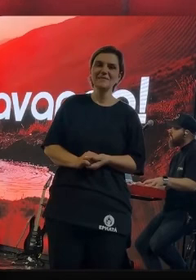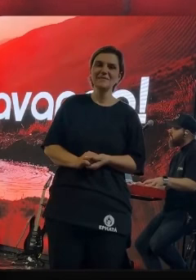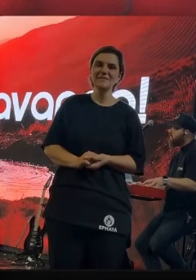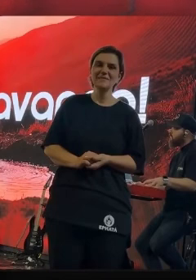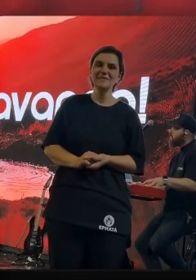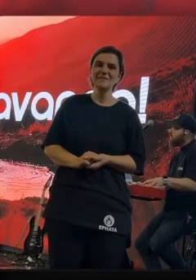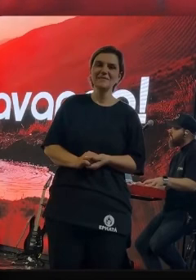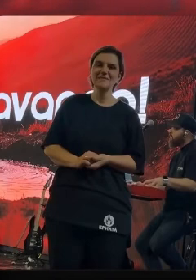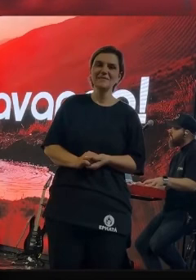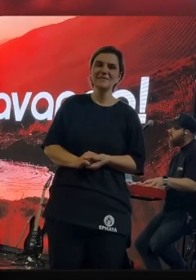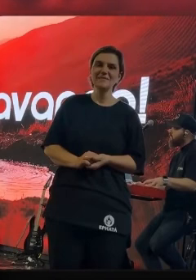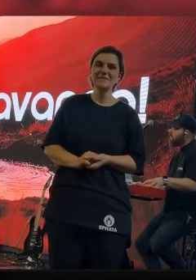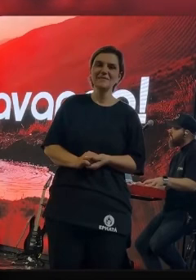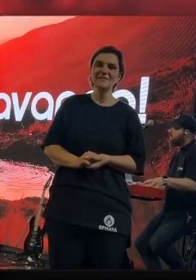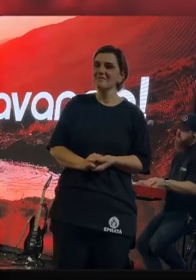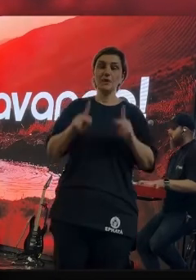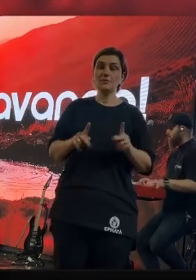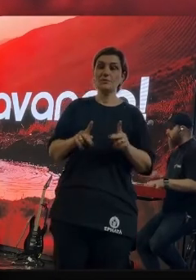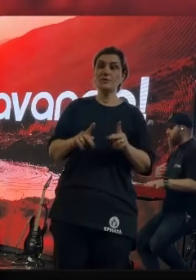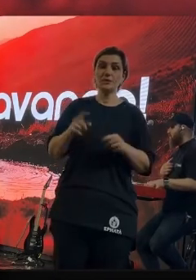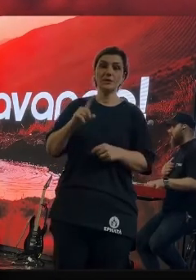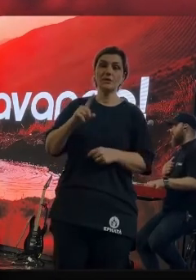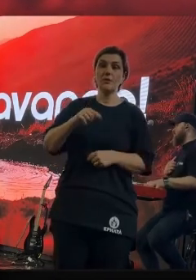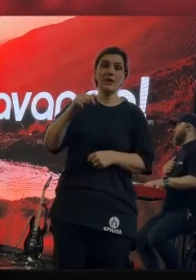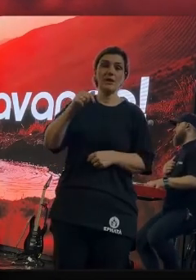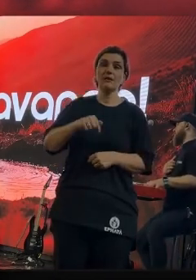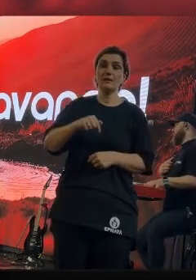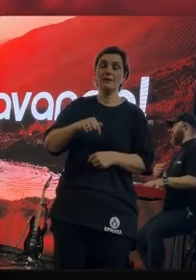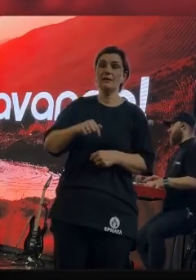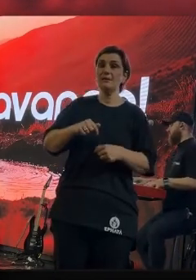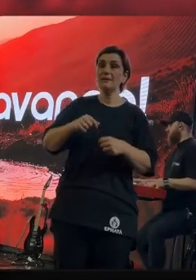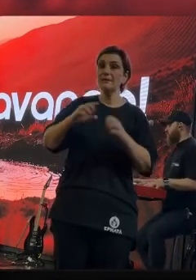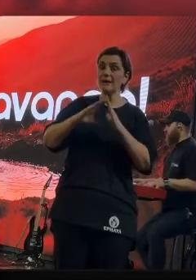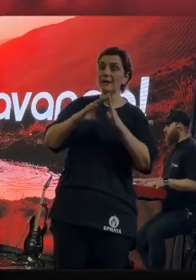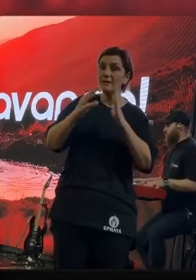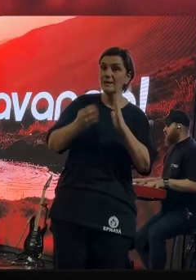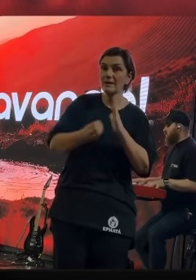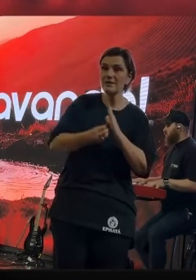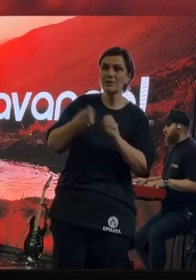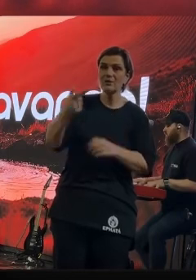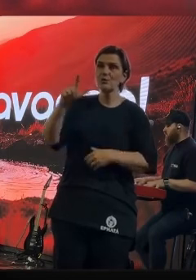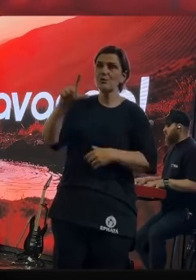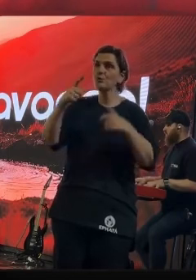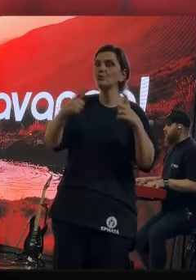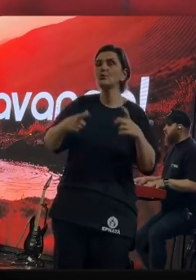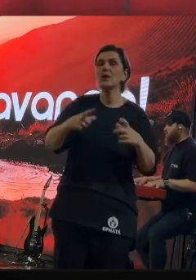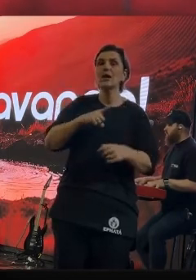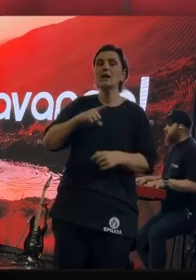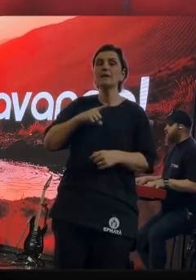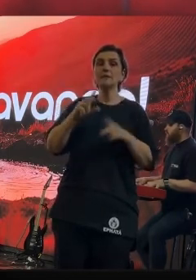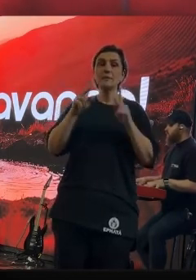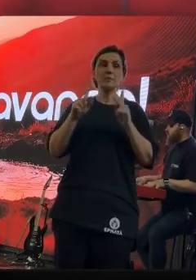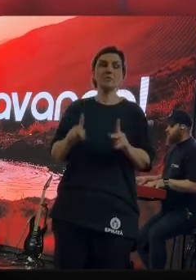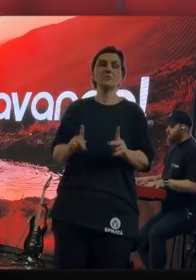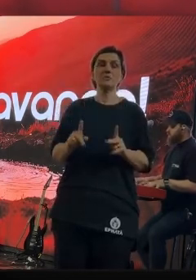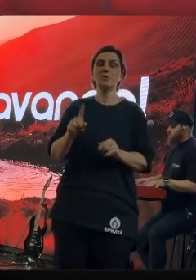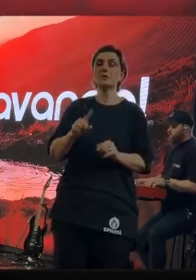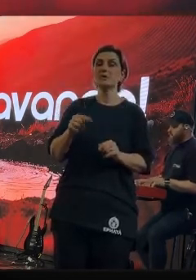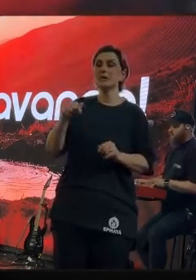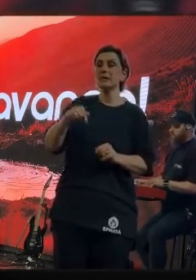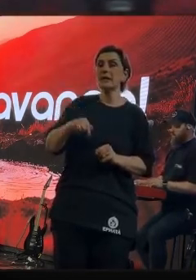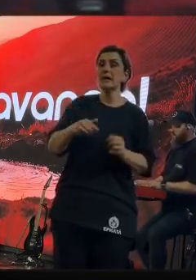Irmão, tem gente que não é dessa igreja, é de outro lugar. Tem gente, olha para mim no nome de Jesus, que